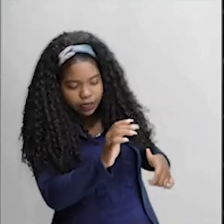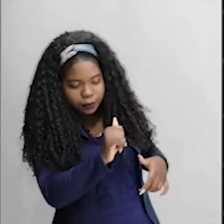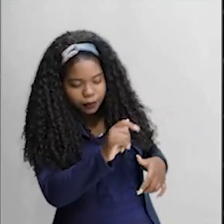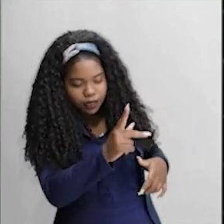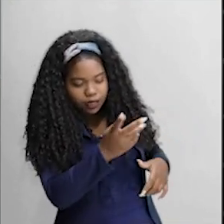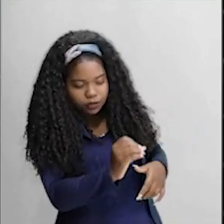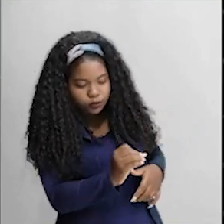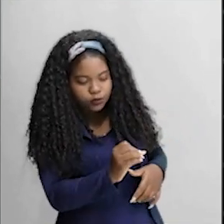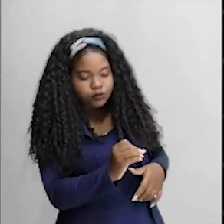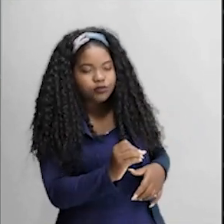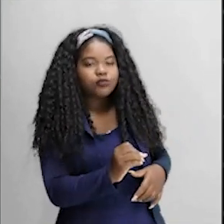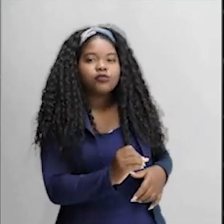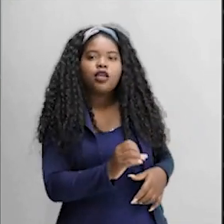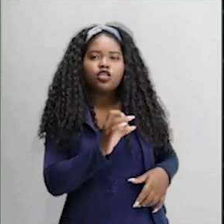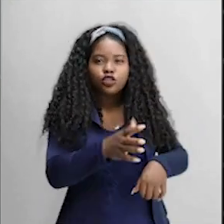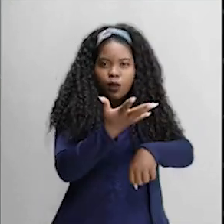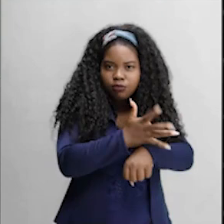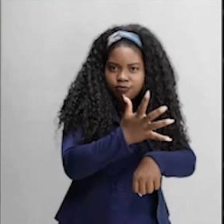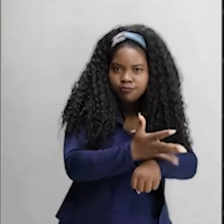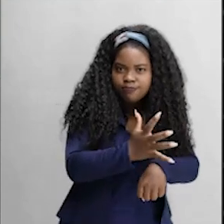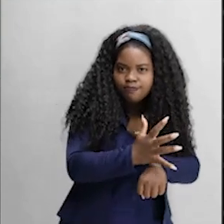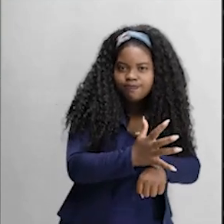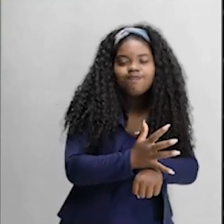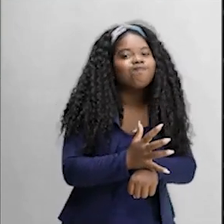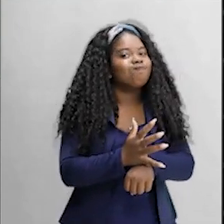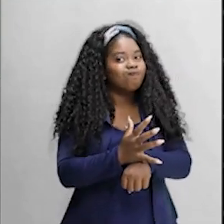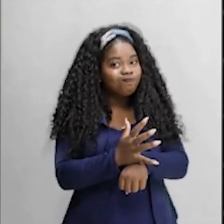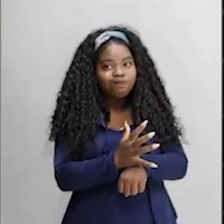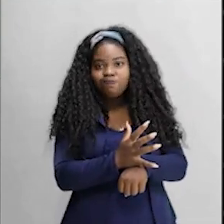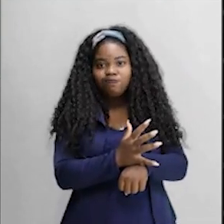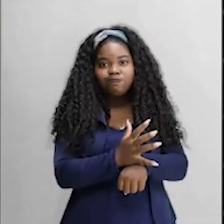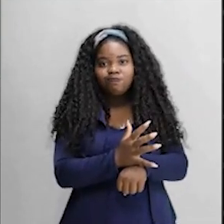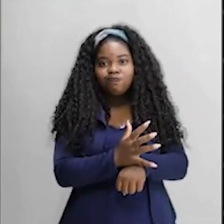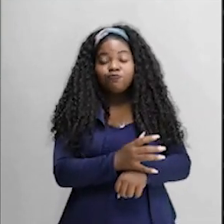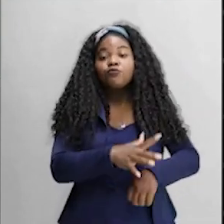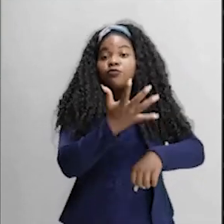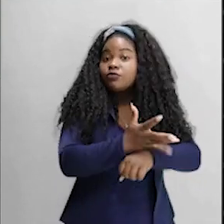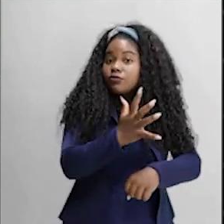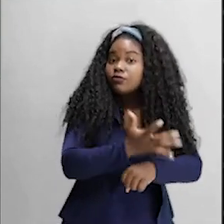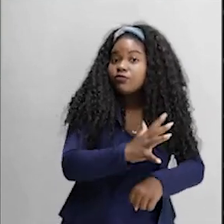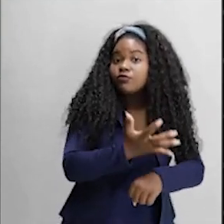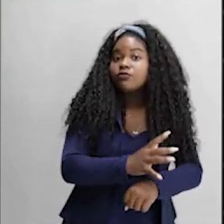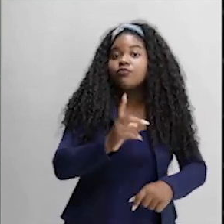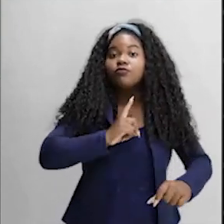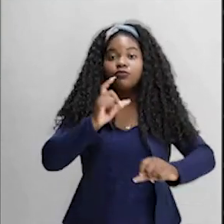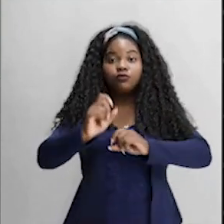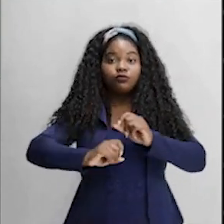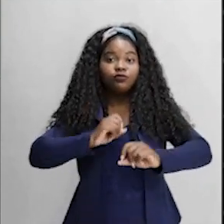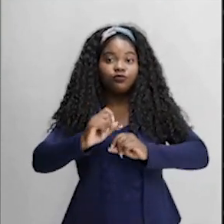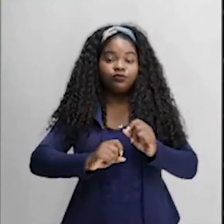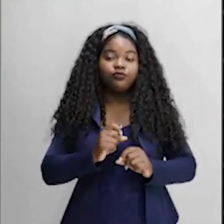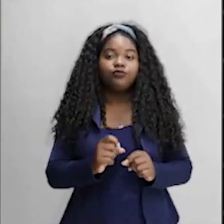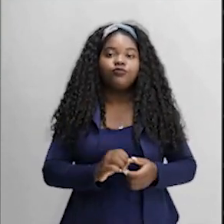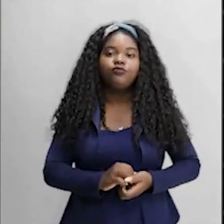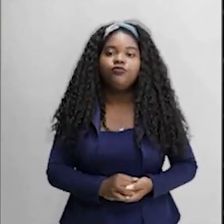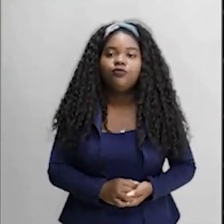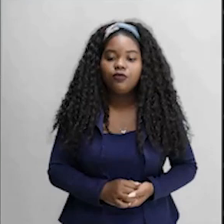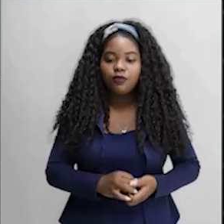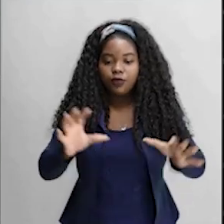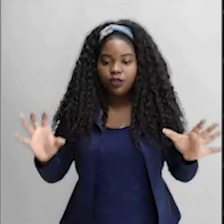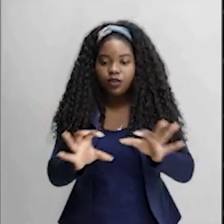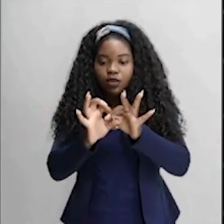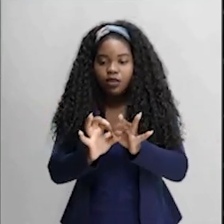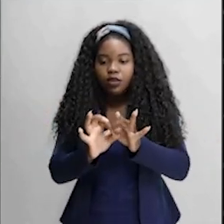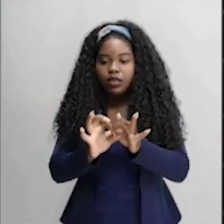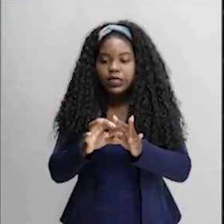uma atividade, perfeito? Esta atividade, ela vai provavelmente ser, claro, ligada